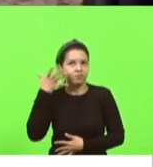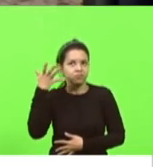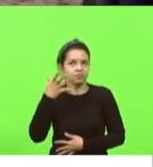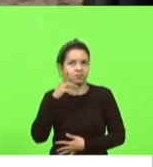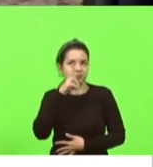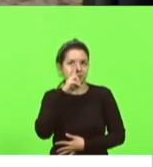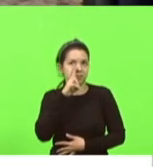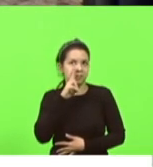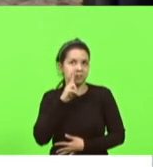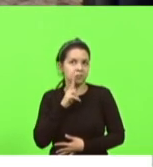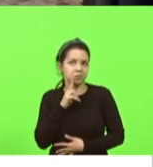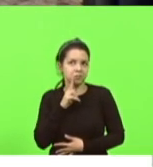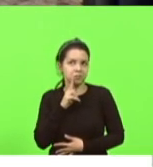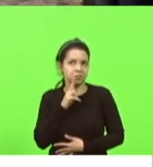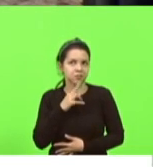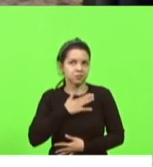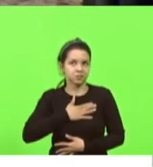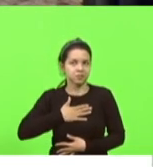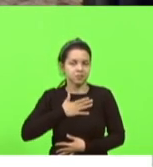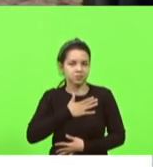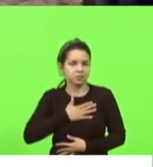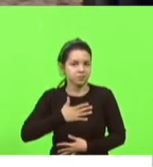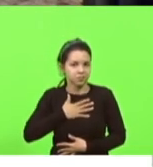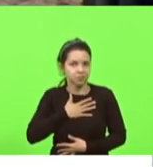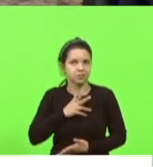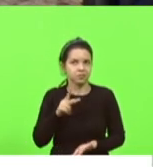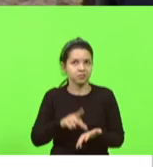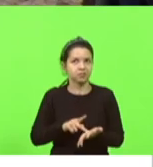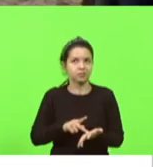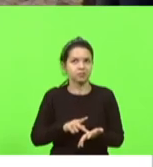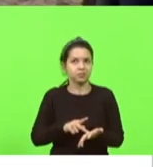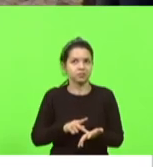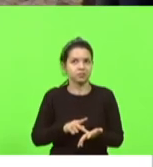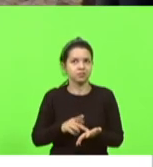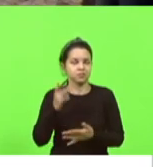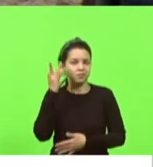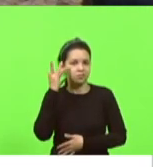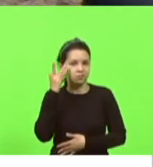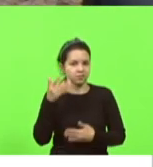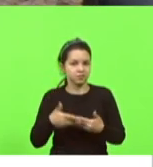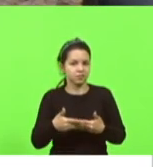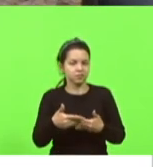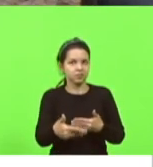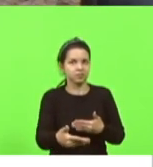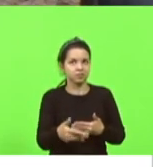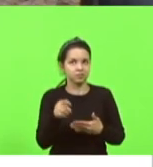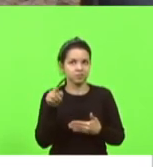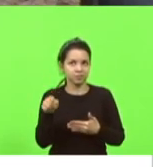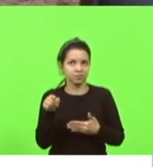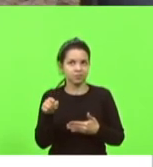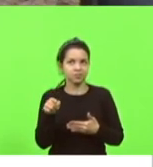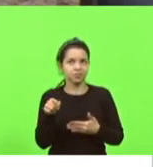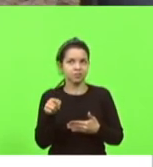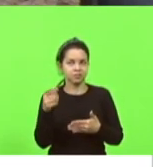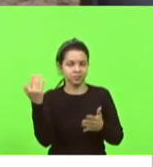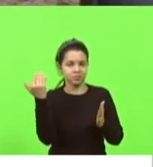do deputado Ivan Nats. Gostei muito. Só espero que daqui para frente ele siga essa coerência, né? É porque essa é a